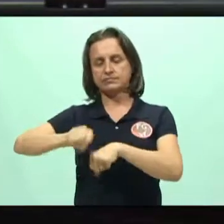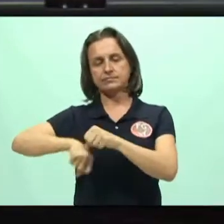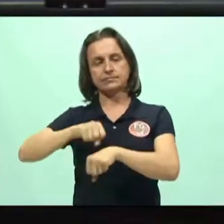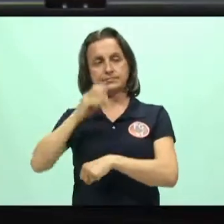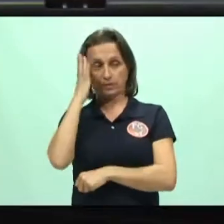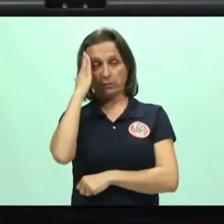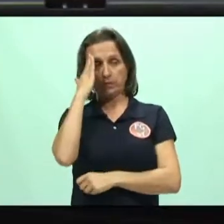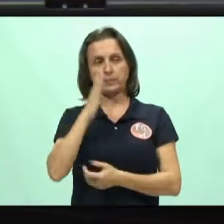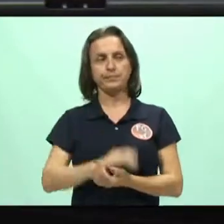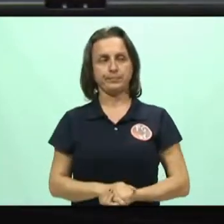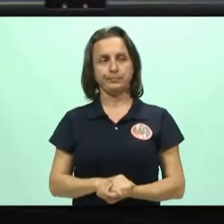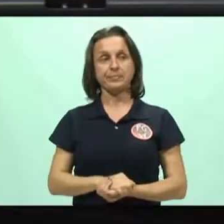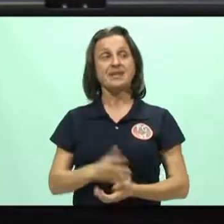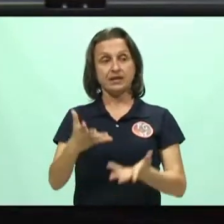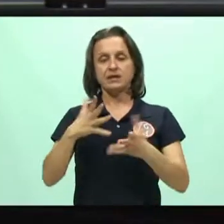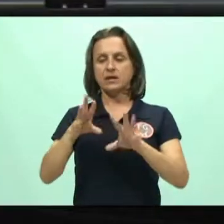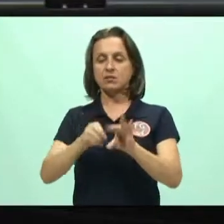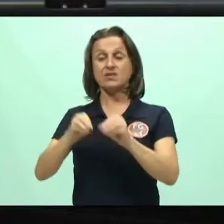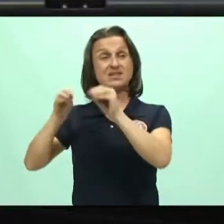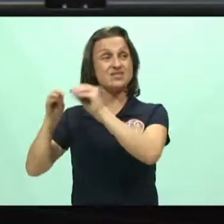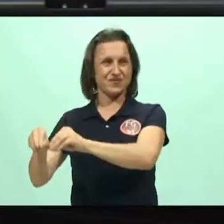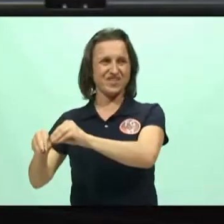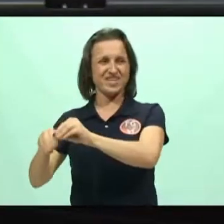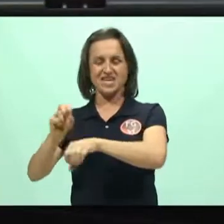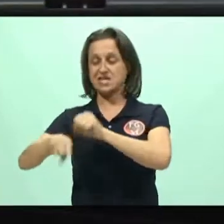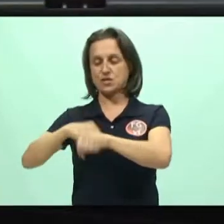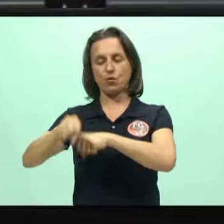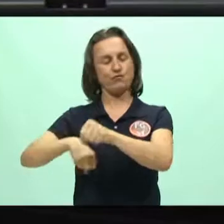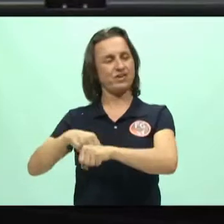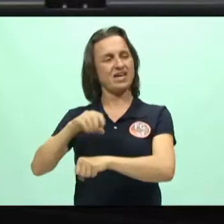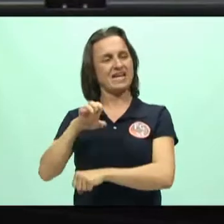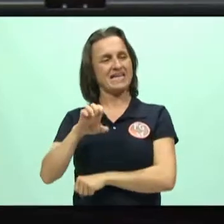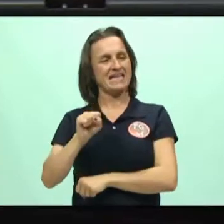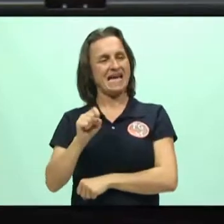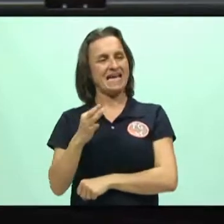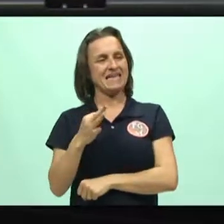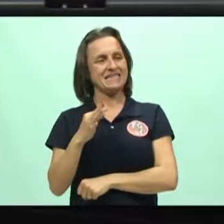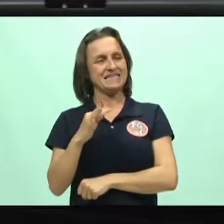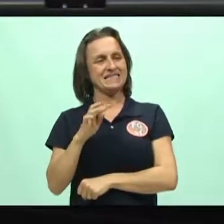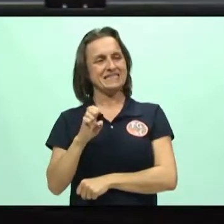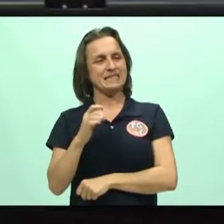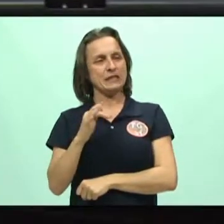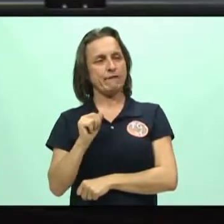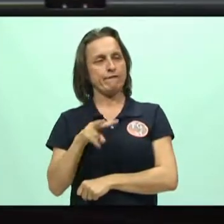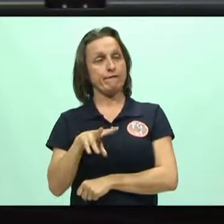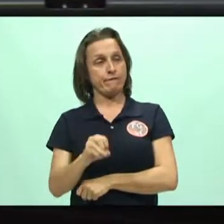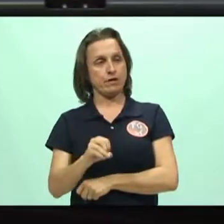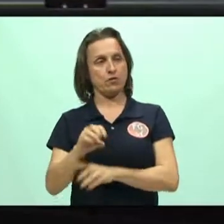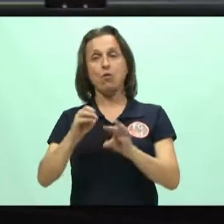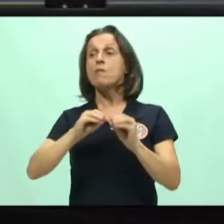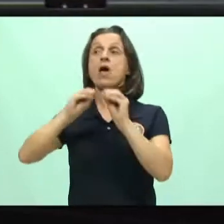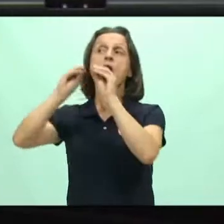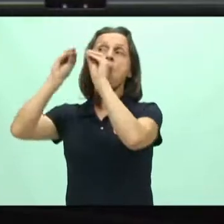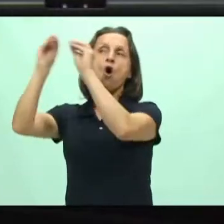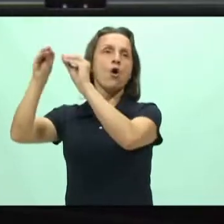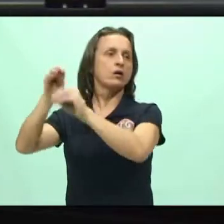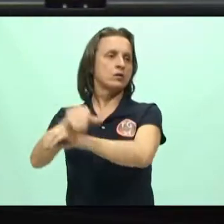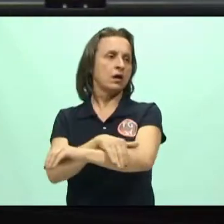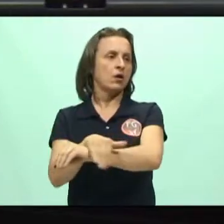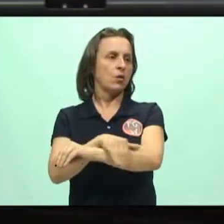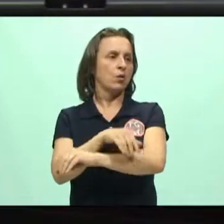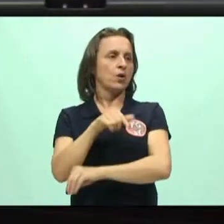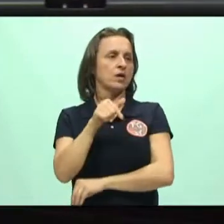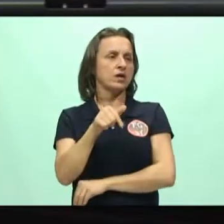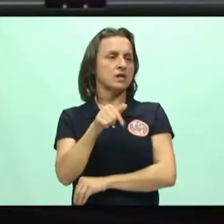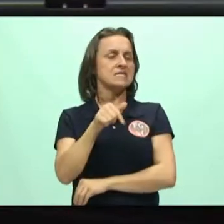queria transferir a ciclovia lá para Rua São Vicente a pessoa ia deixar de andar ali na Estefânia mesmo para